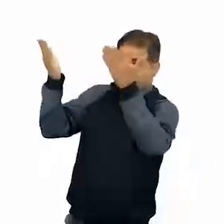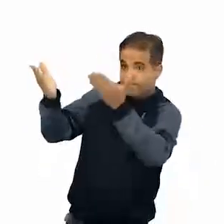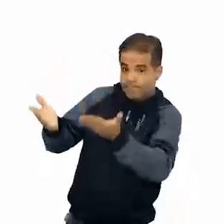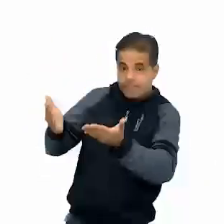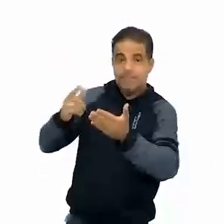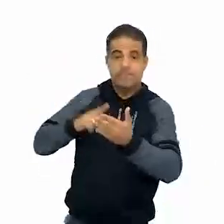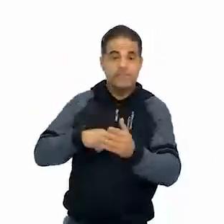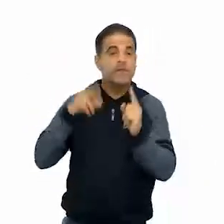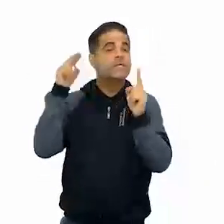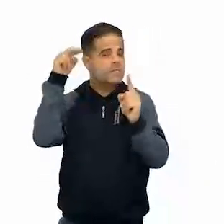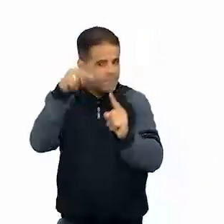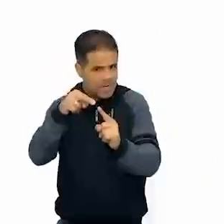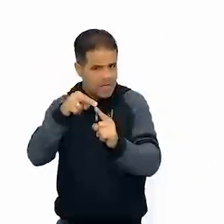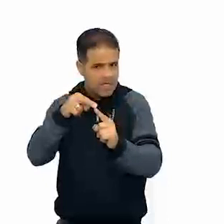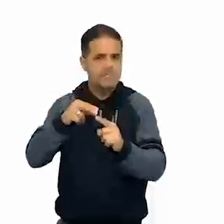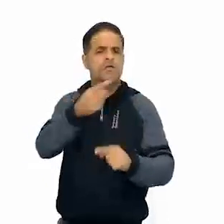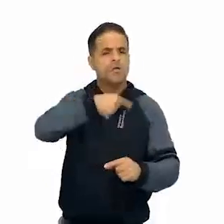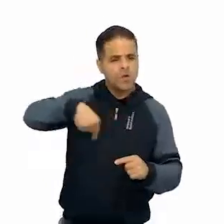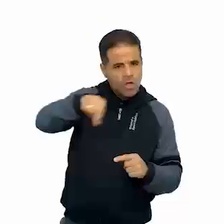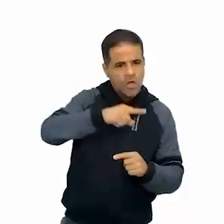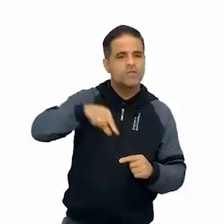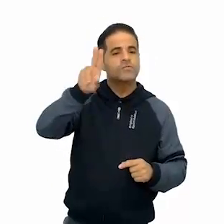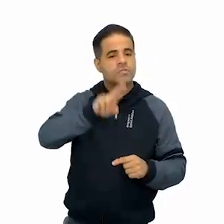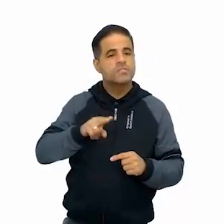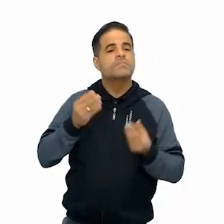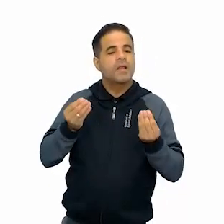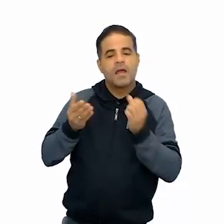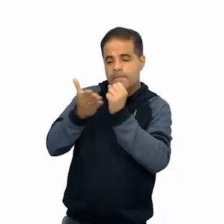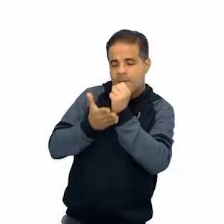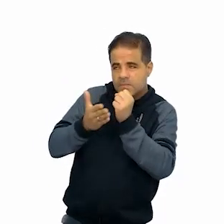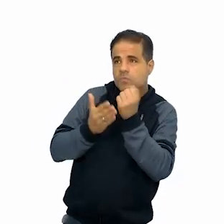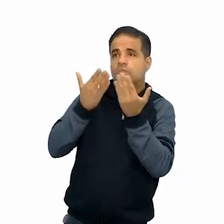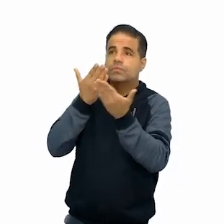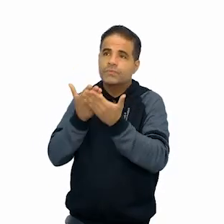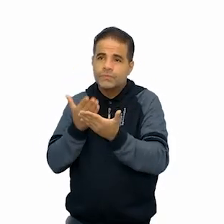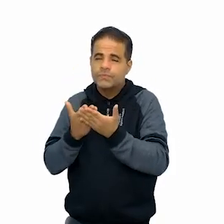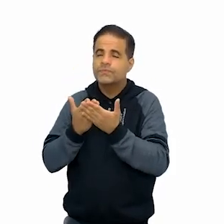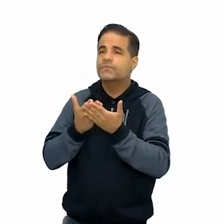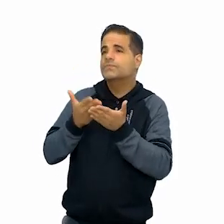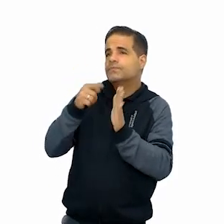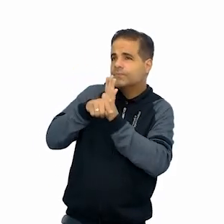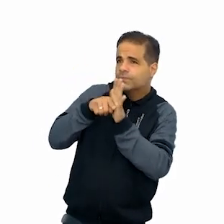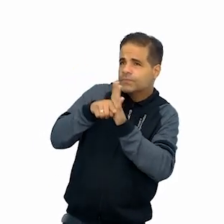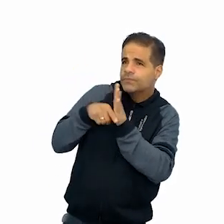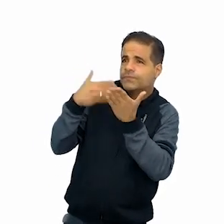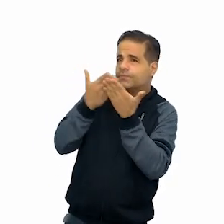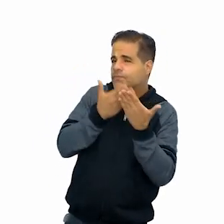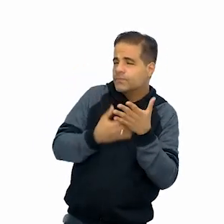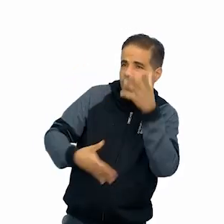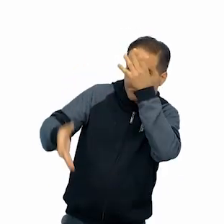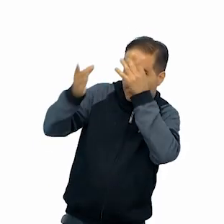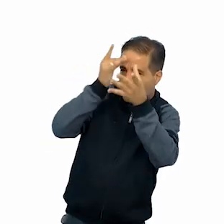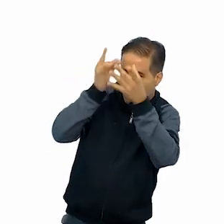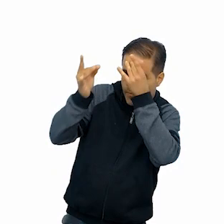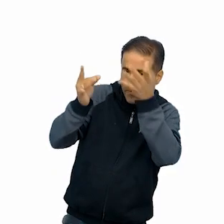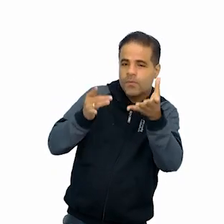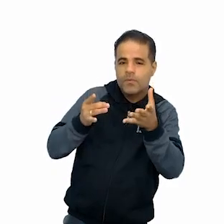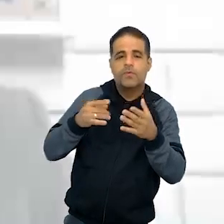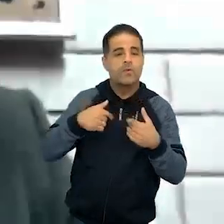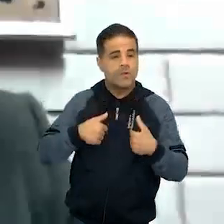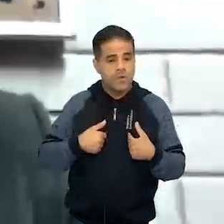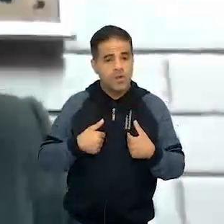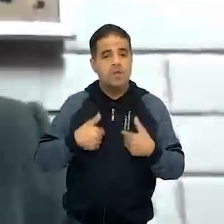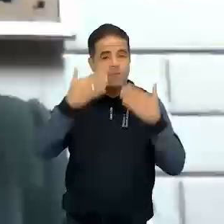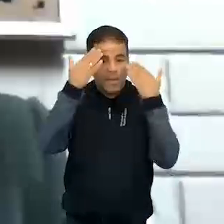temos as referências que nós utilizamos para nos basear como fonte de consulta e estudo. E eu